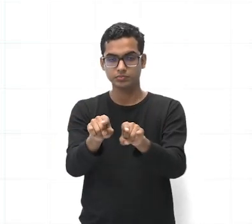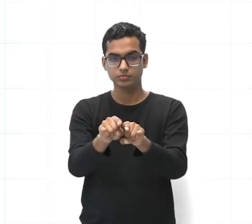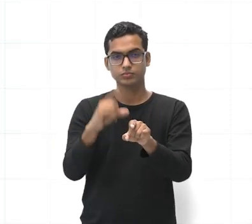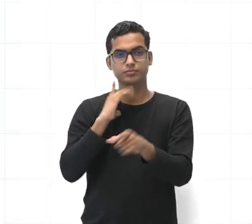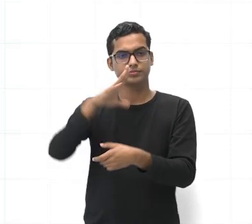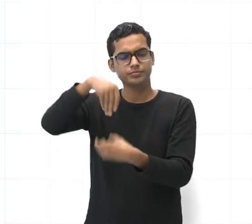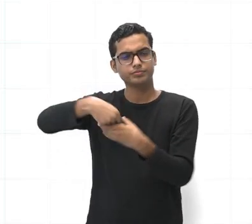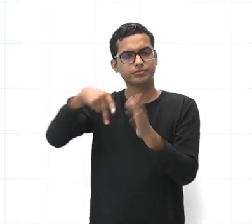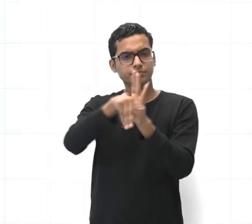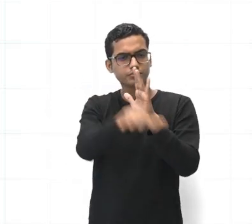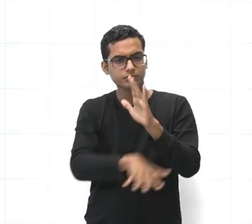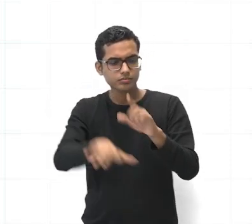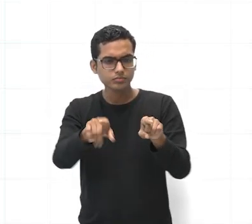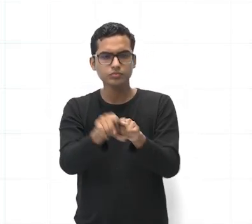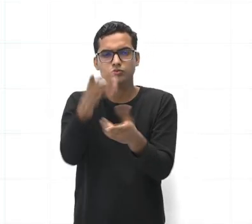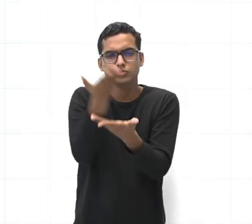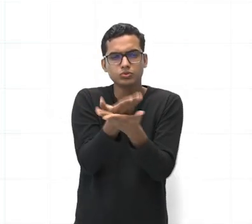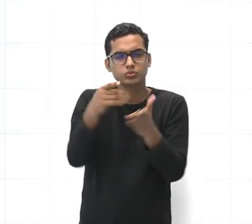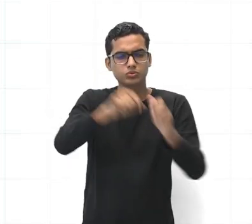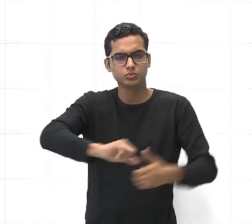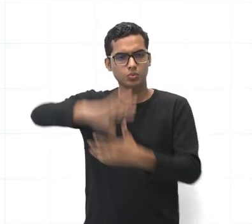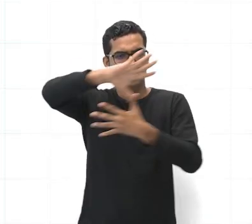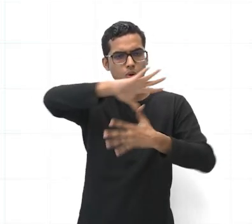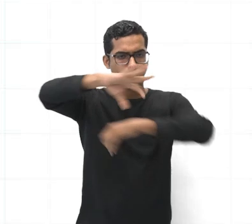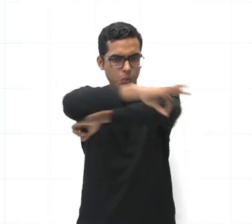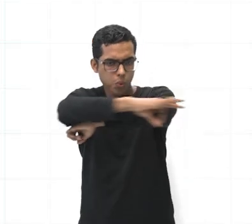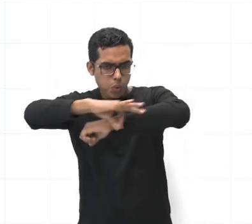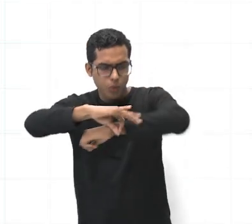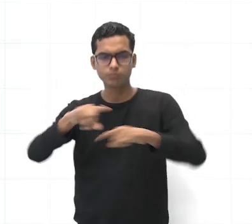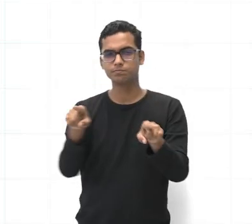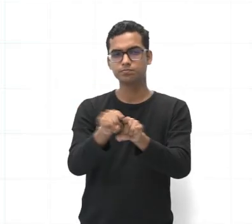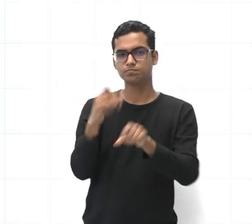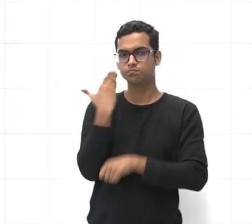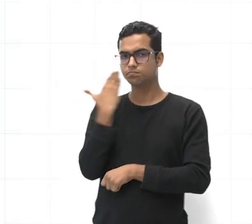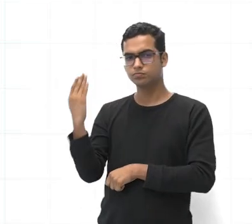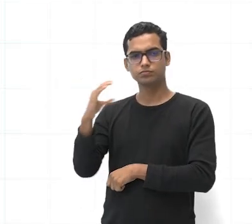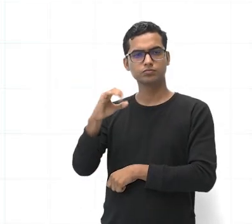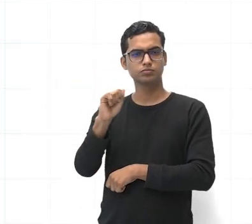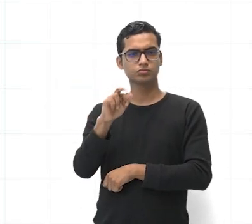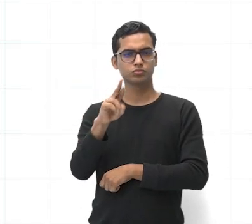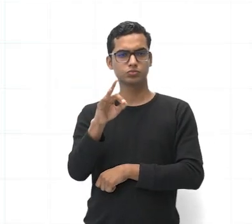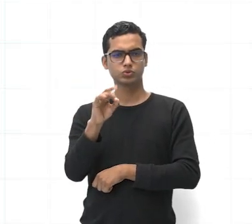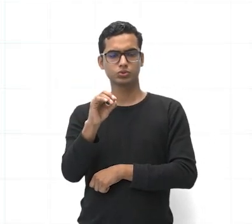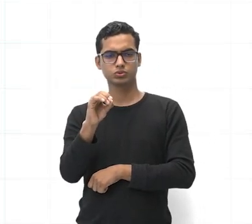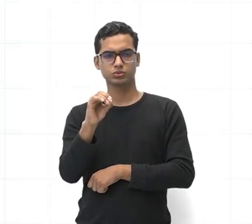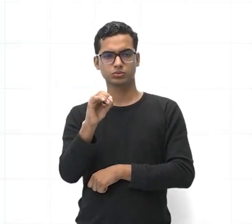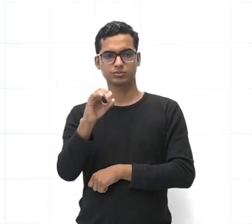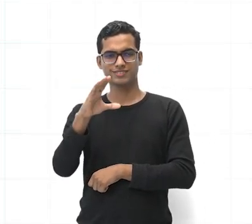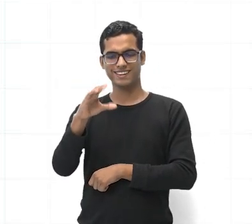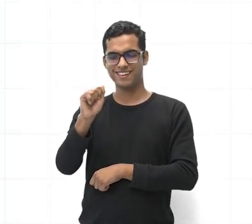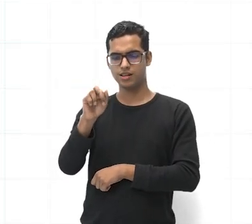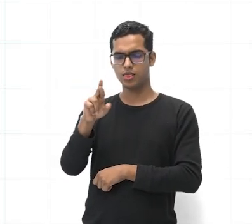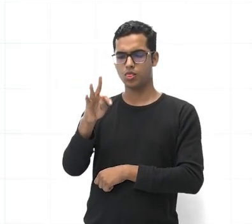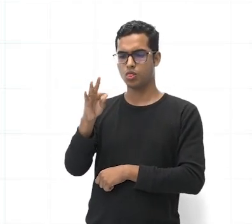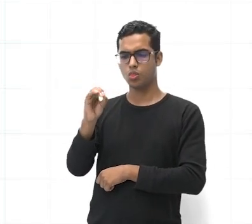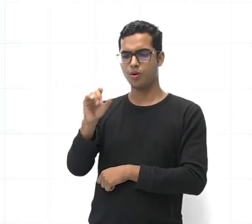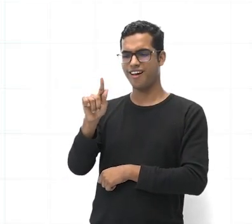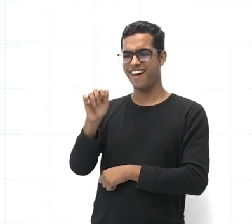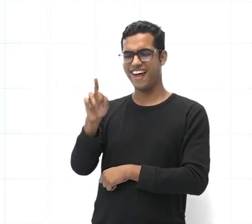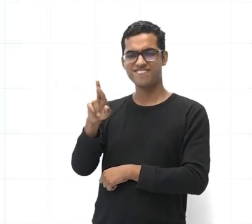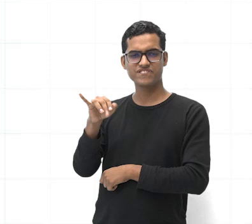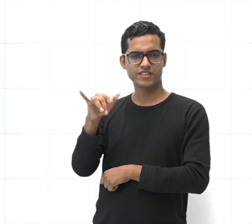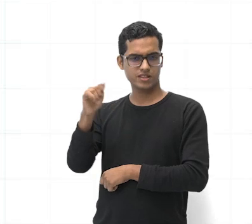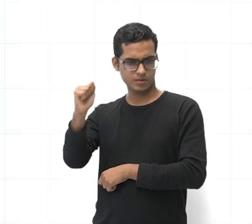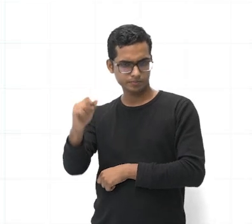aproxima-se de uma figura geométrica, denominada de elipse, que leva em conta